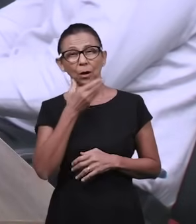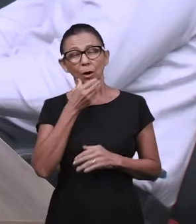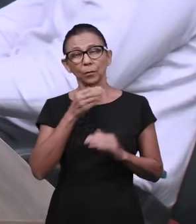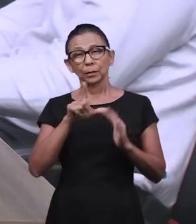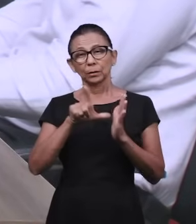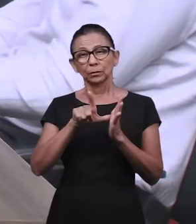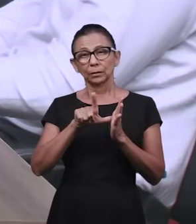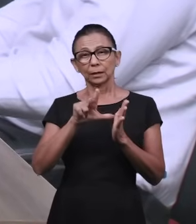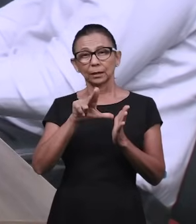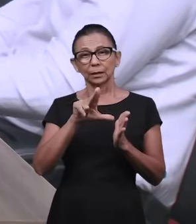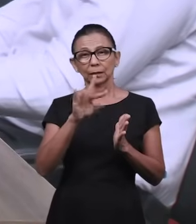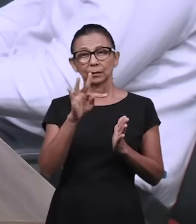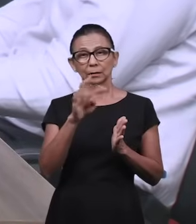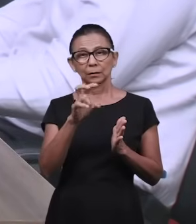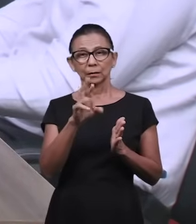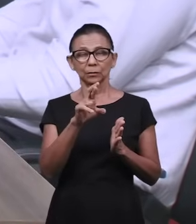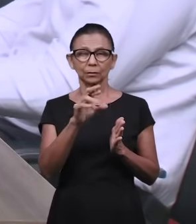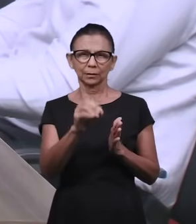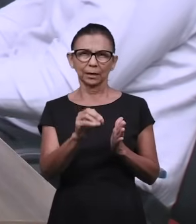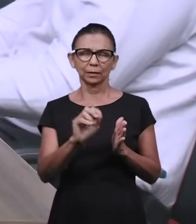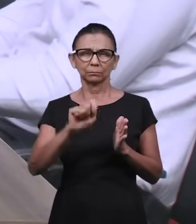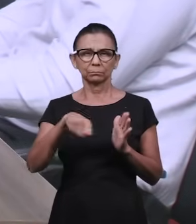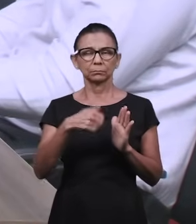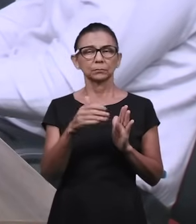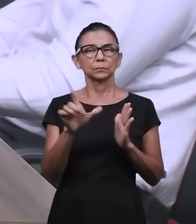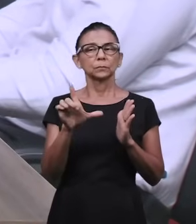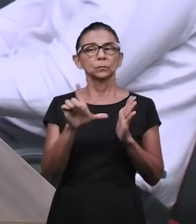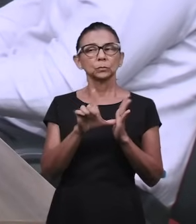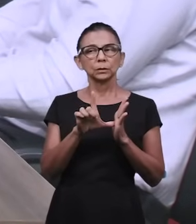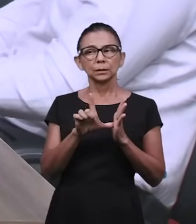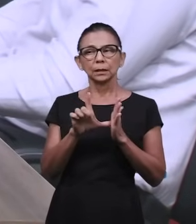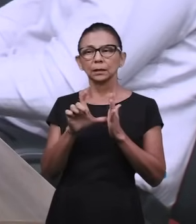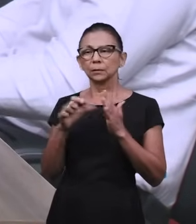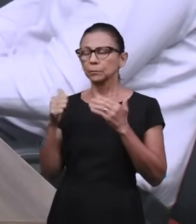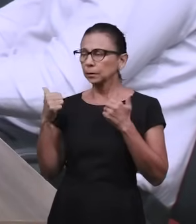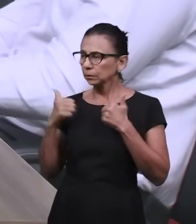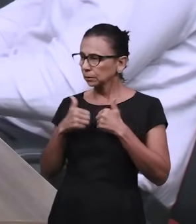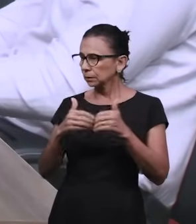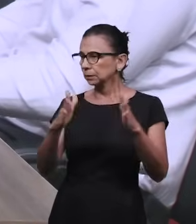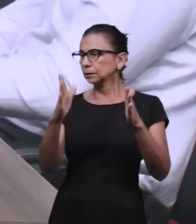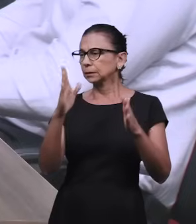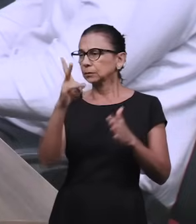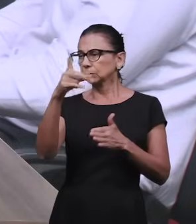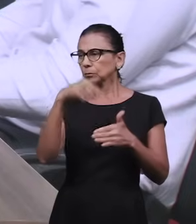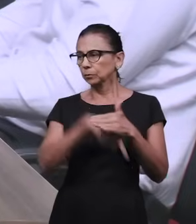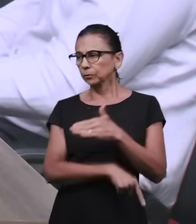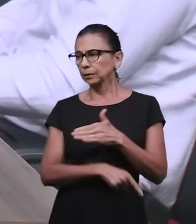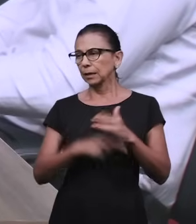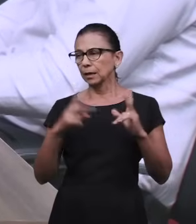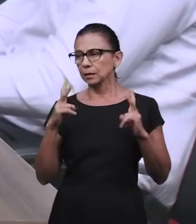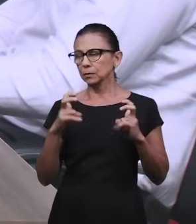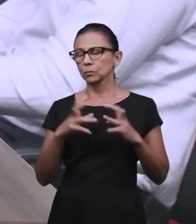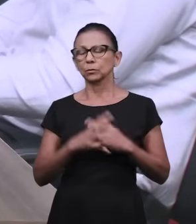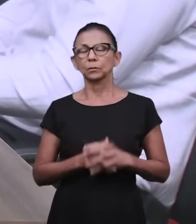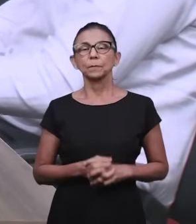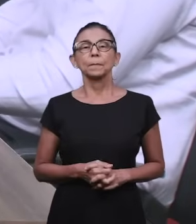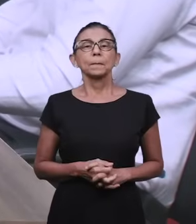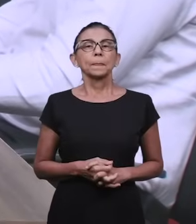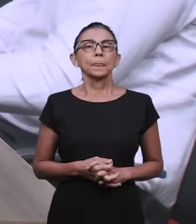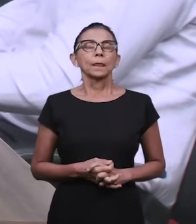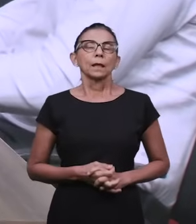que você pudesse falar um pouquinho a respeito disso, como uma introdução para a gente aprofundar nesse assunto.